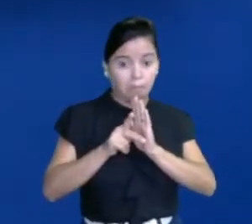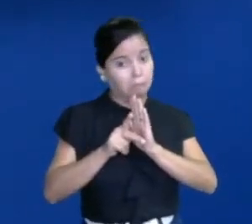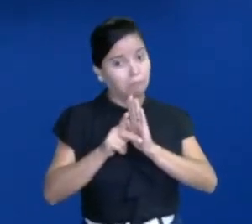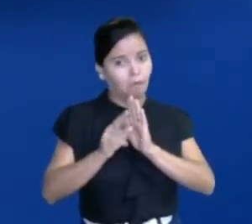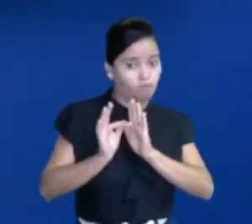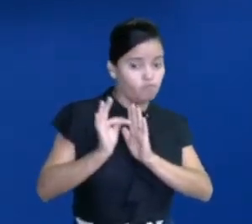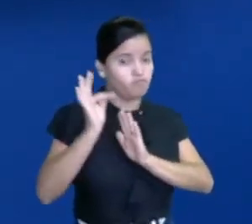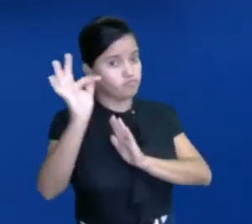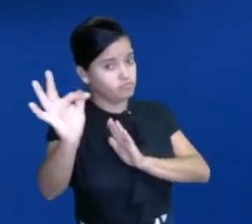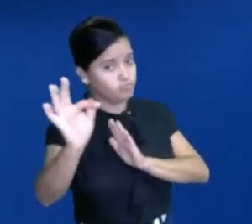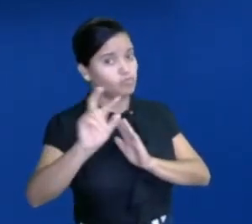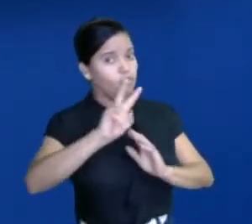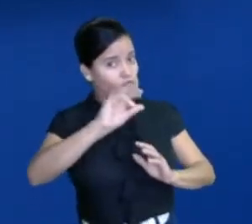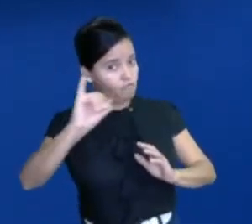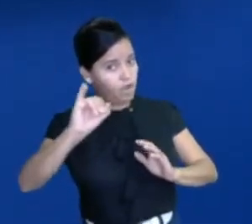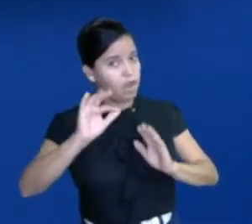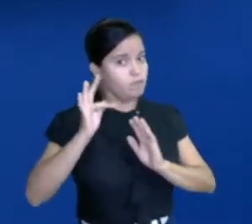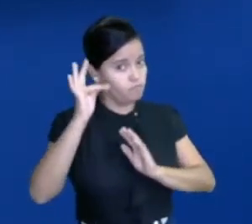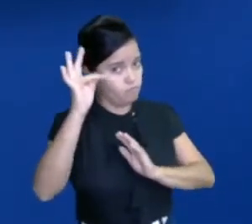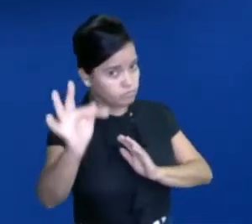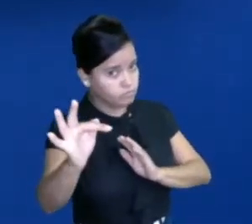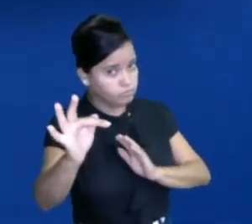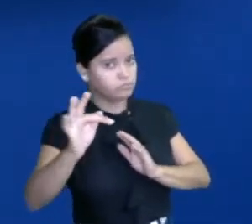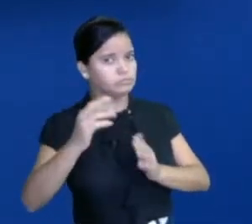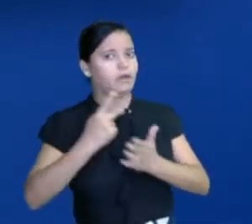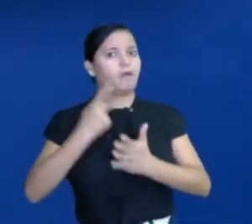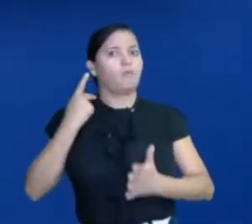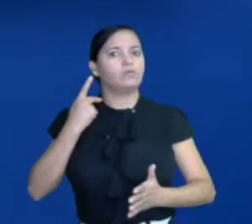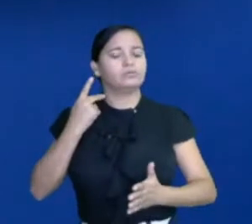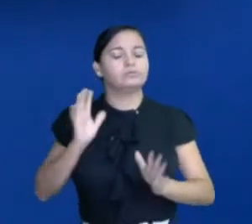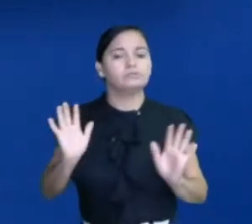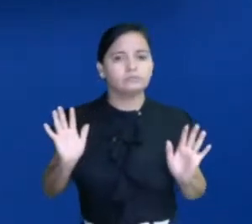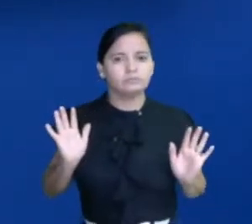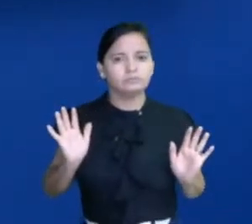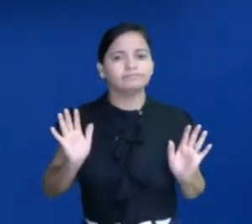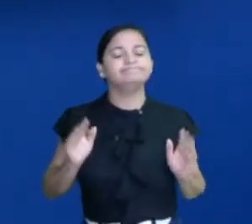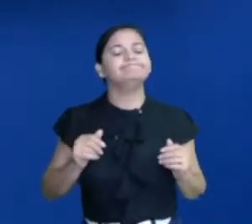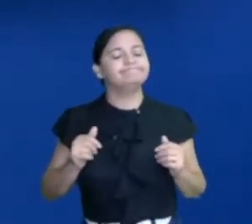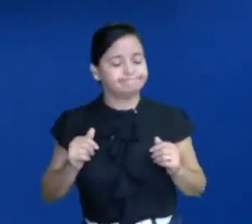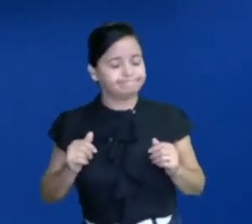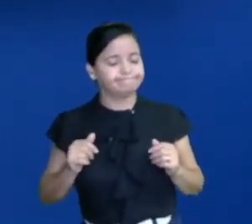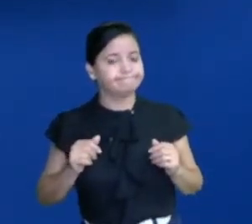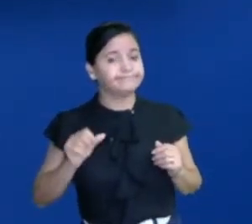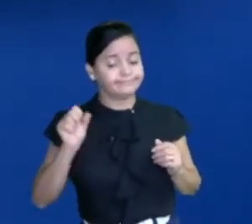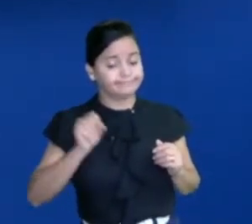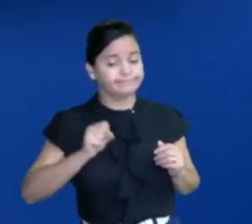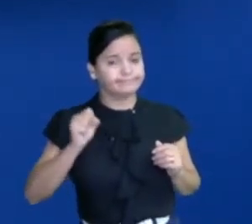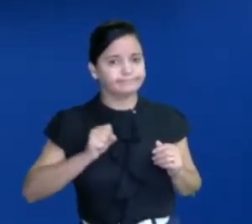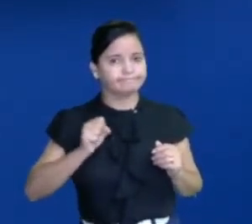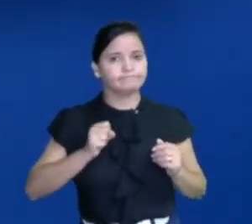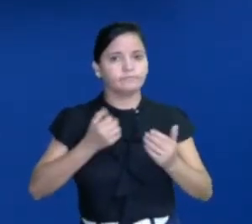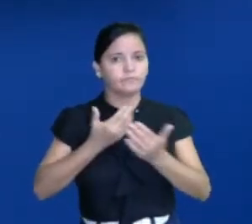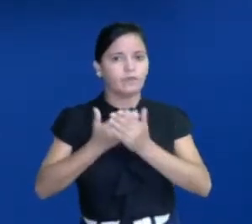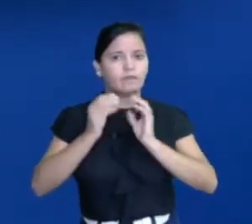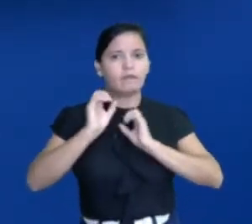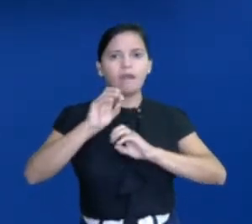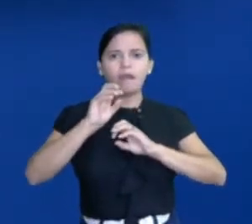na, na, vai acontecer futuramente. Então, é a partir disso que nós temos uma